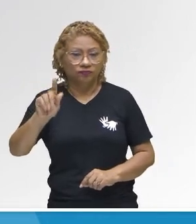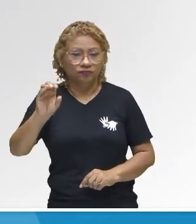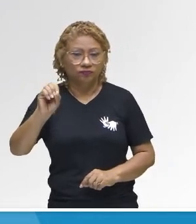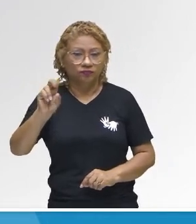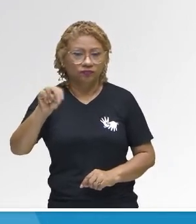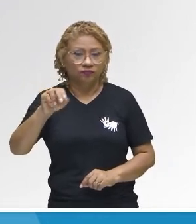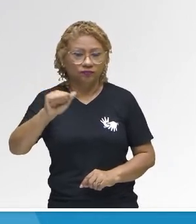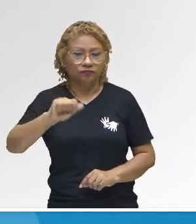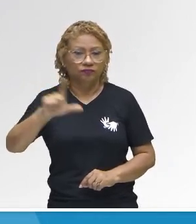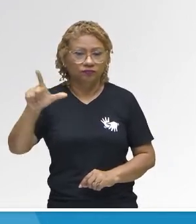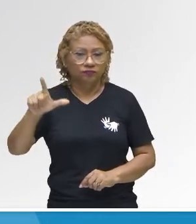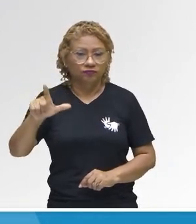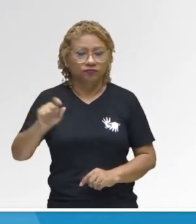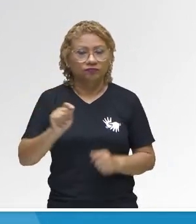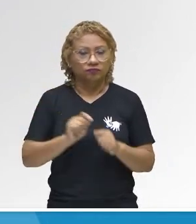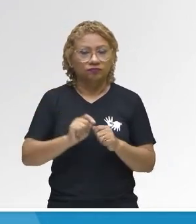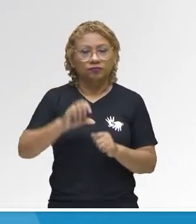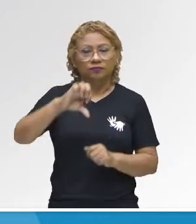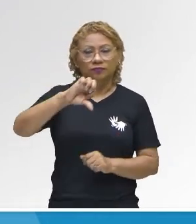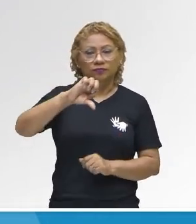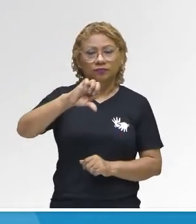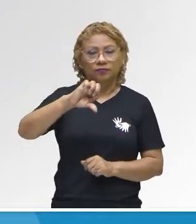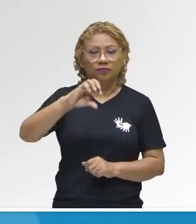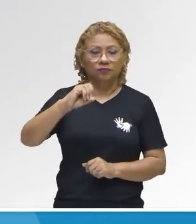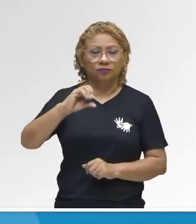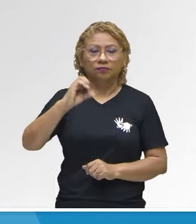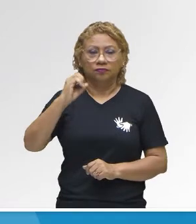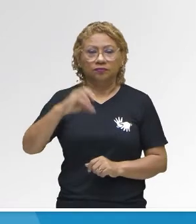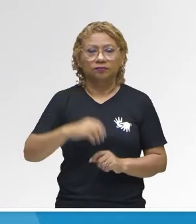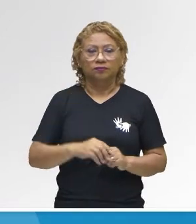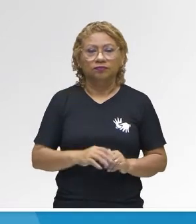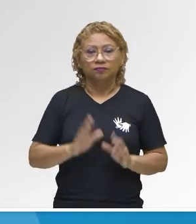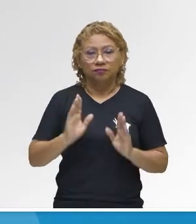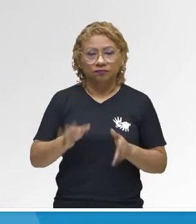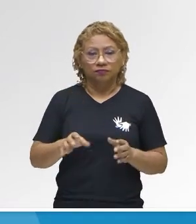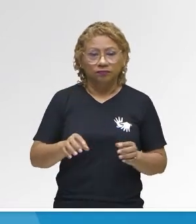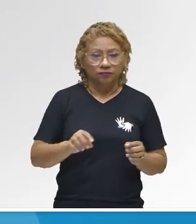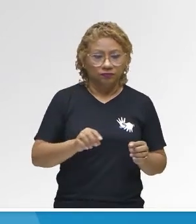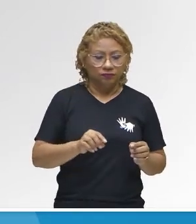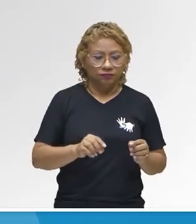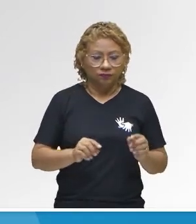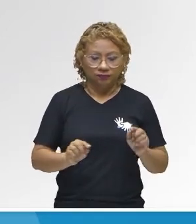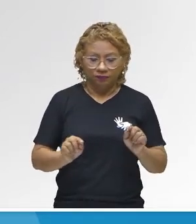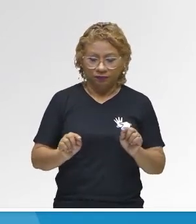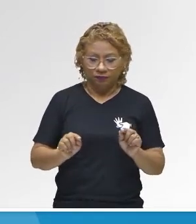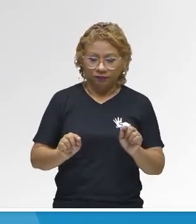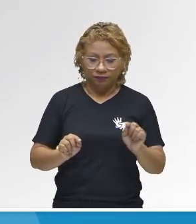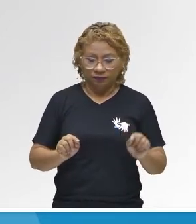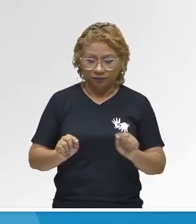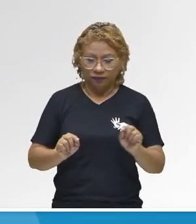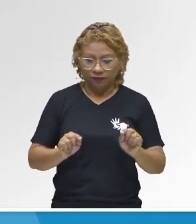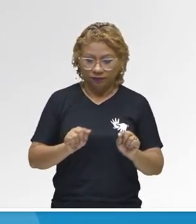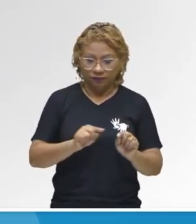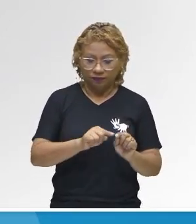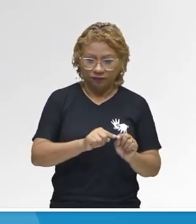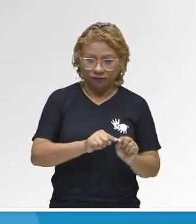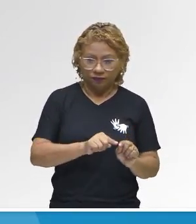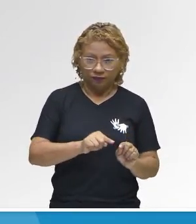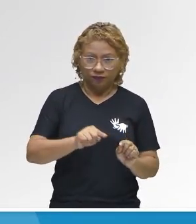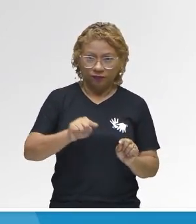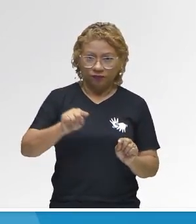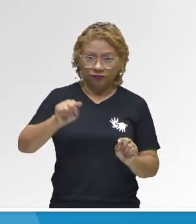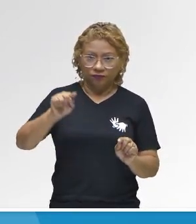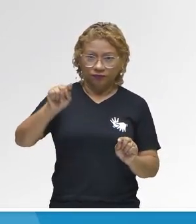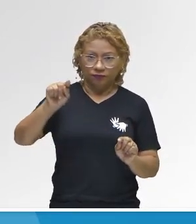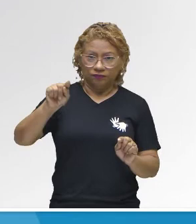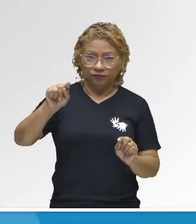fazendo um ângulo de 90 graus aí. Agora, esse outro aqui, ele não é ortogonal. Tudo bem? Ele